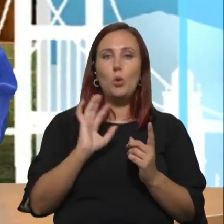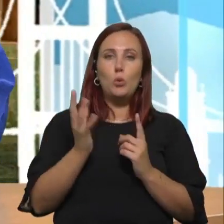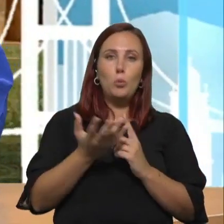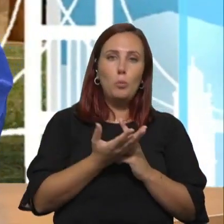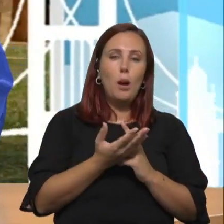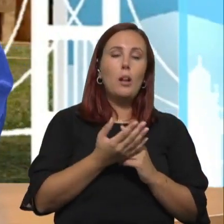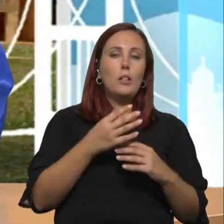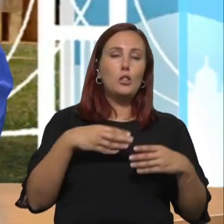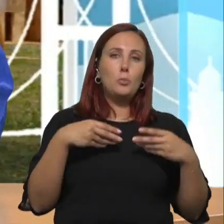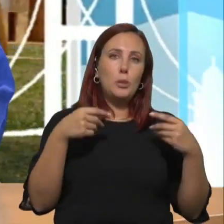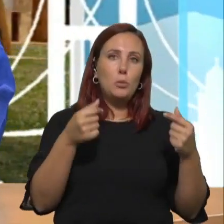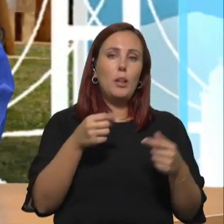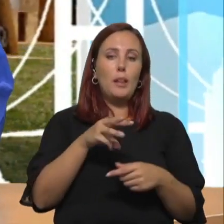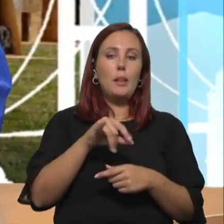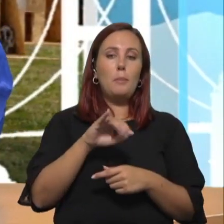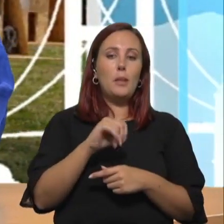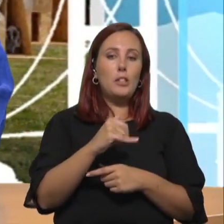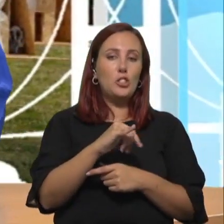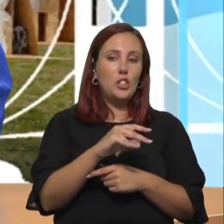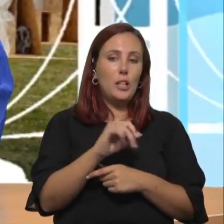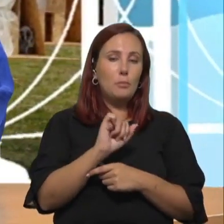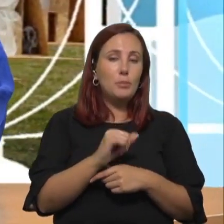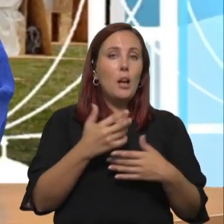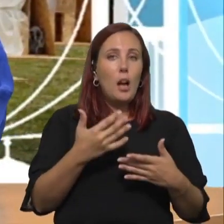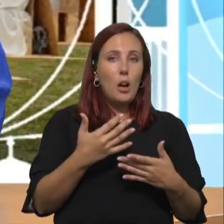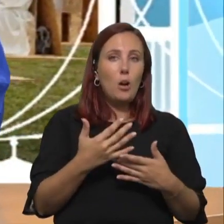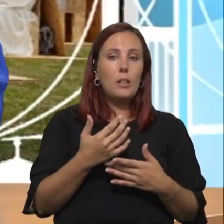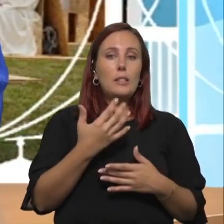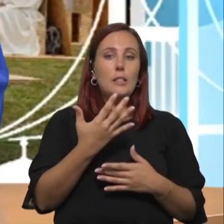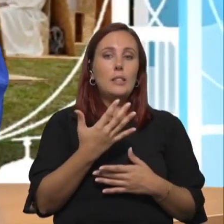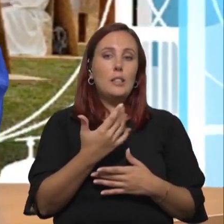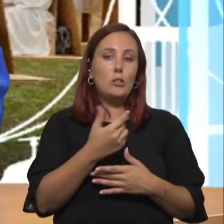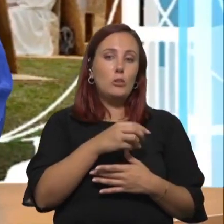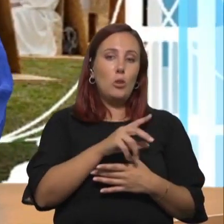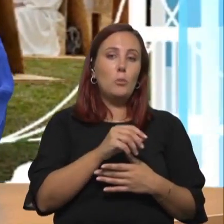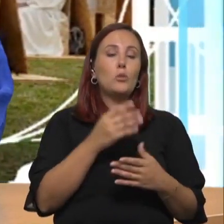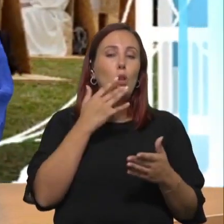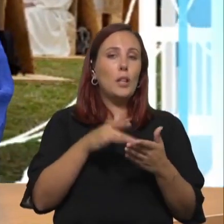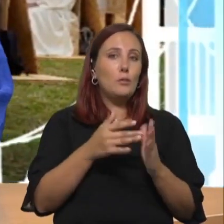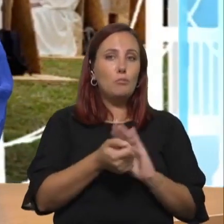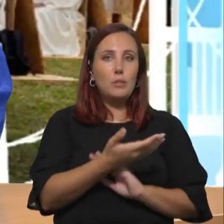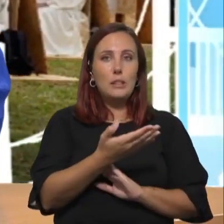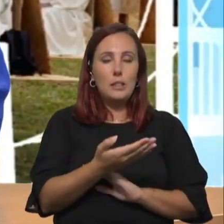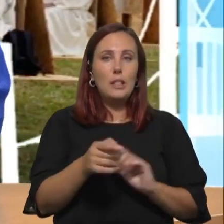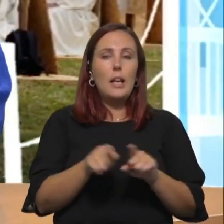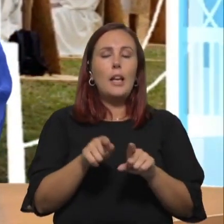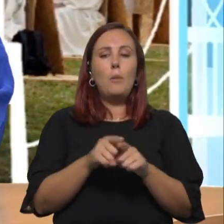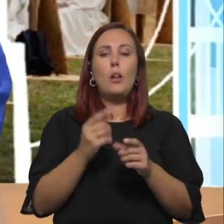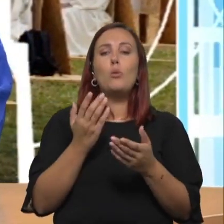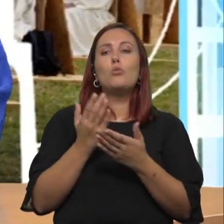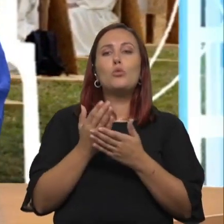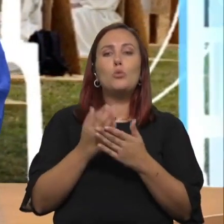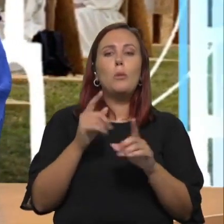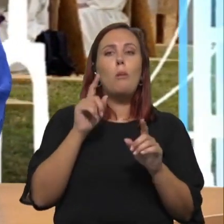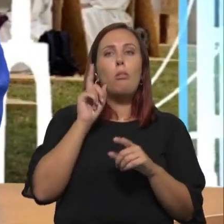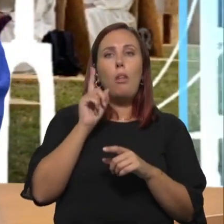da Mística, neste momento aponta-se para 5 tomos, 7 volumes. É um estudo cronológico, acompanha a